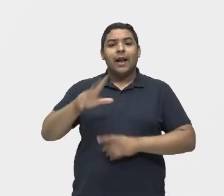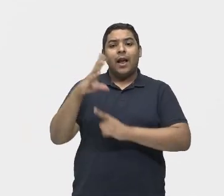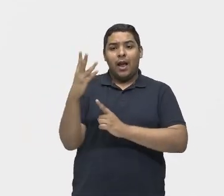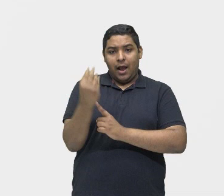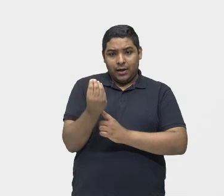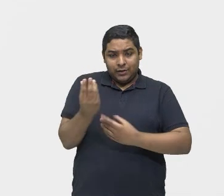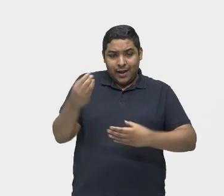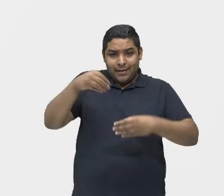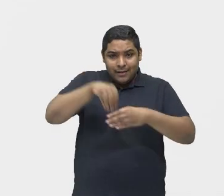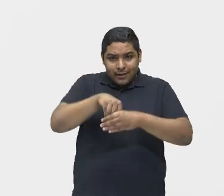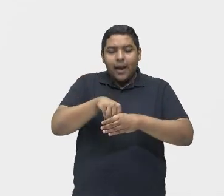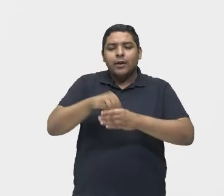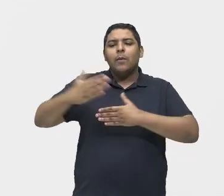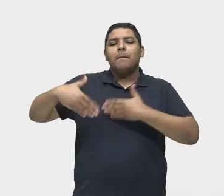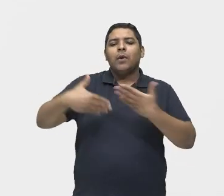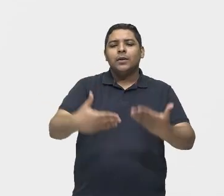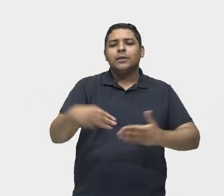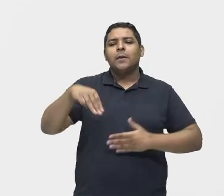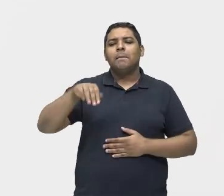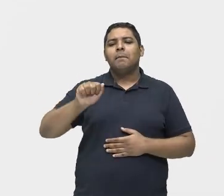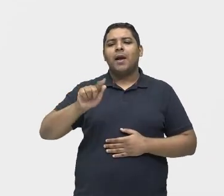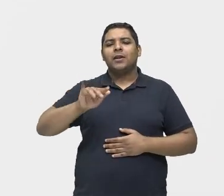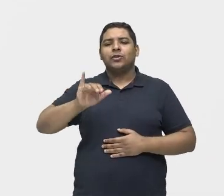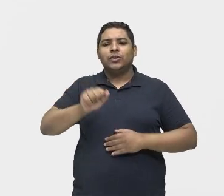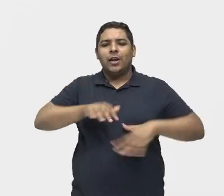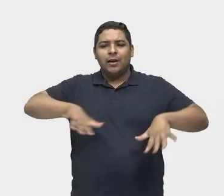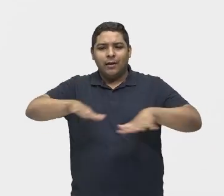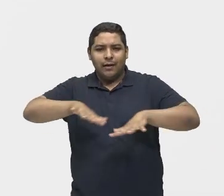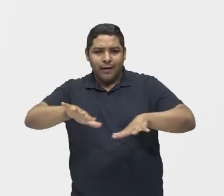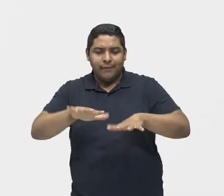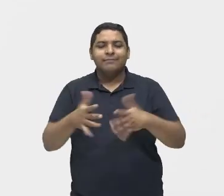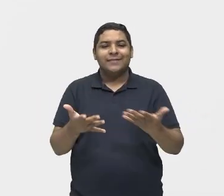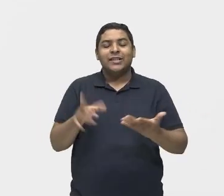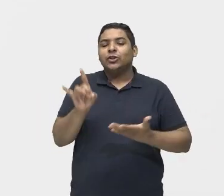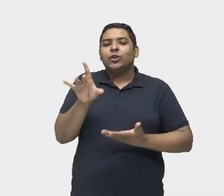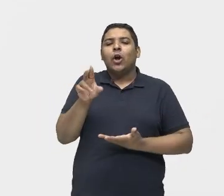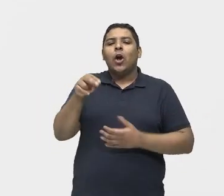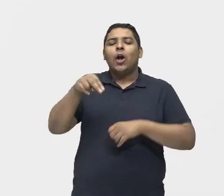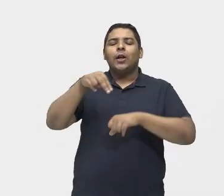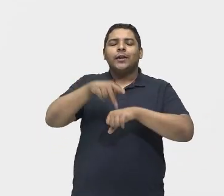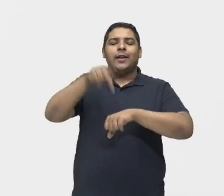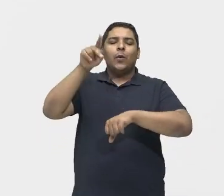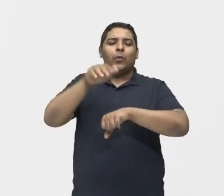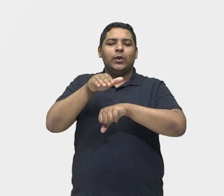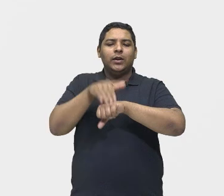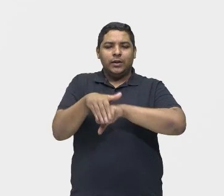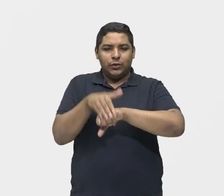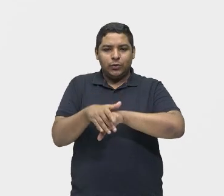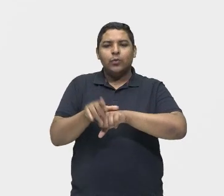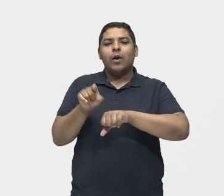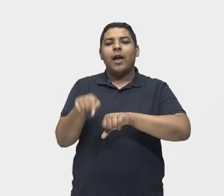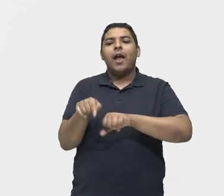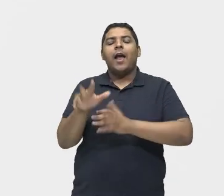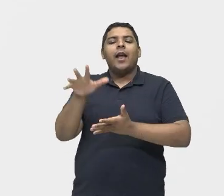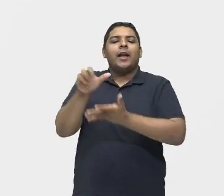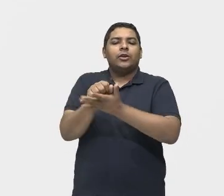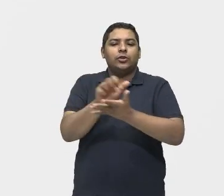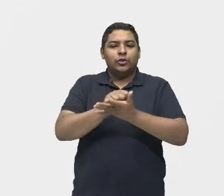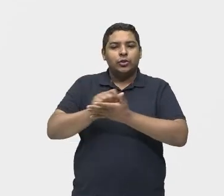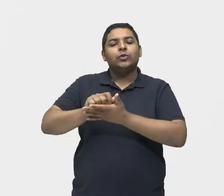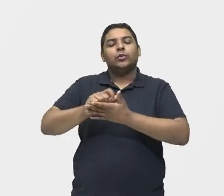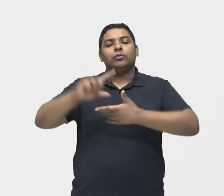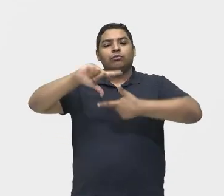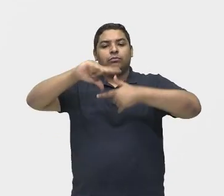de magia. Já no Neolítico tinha mais uma função de registro, aparecimento de formas geométricas. A